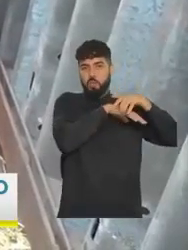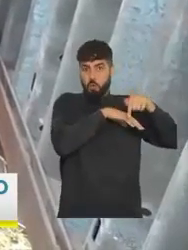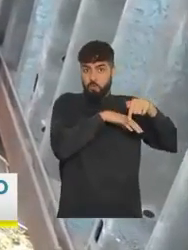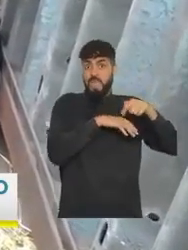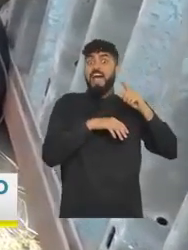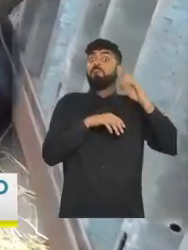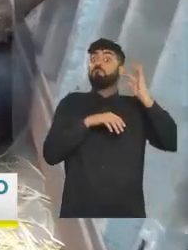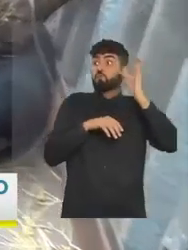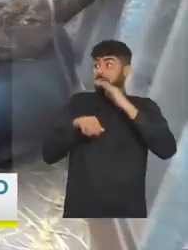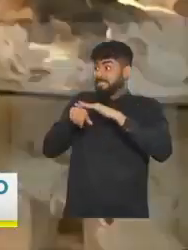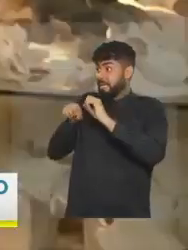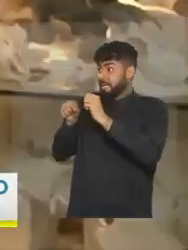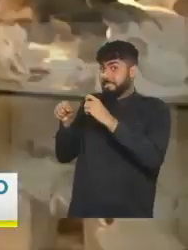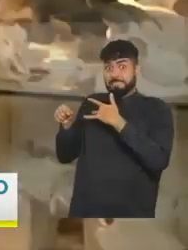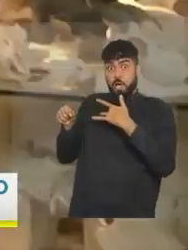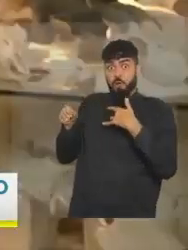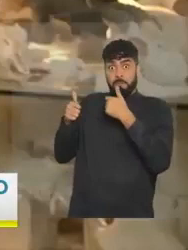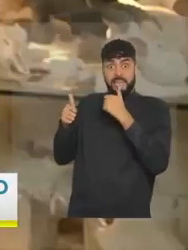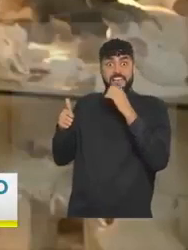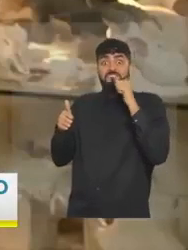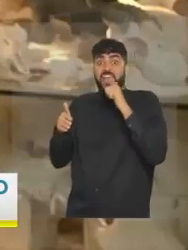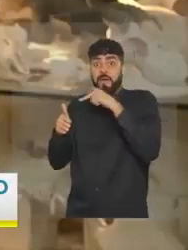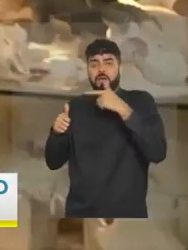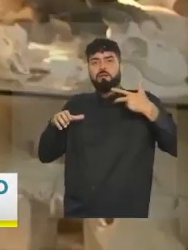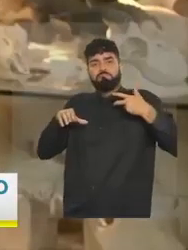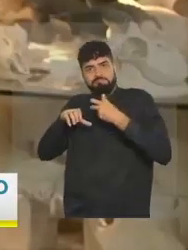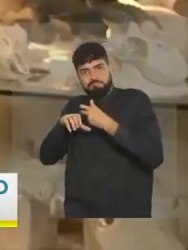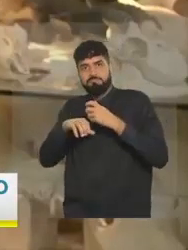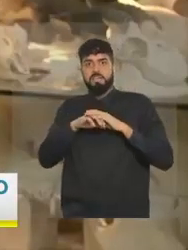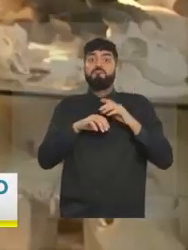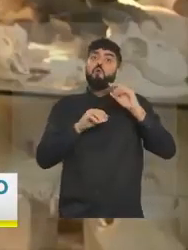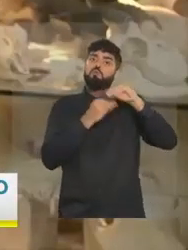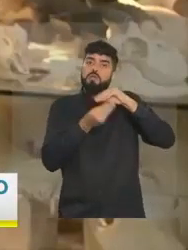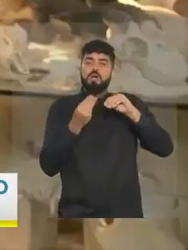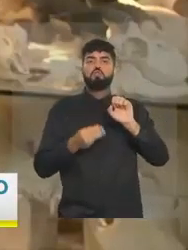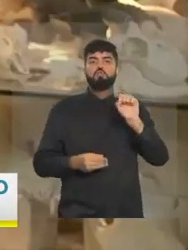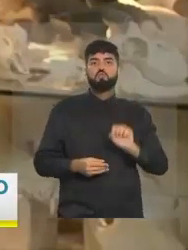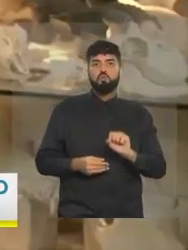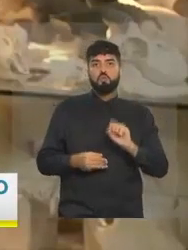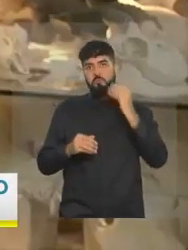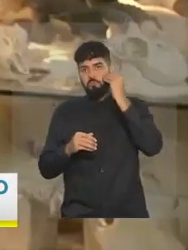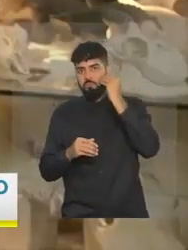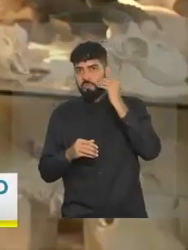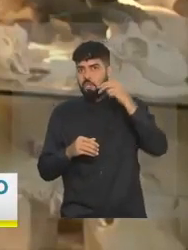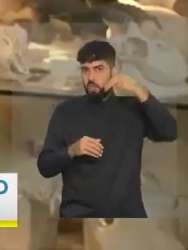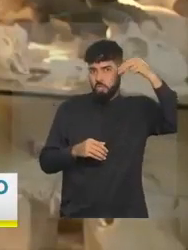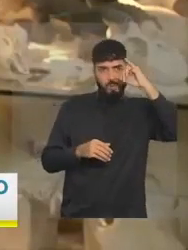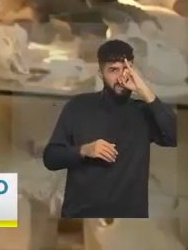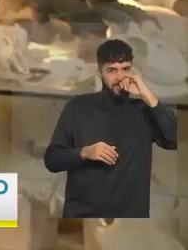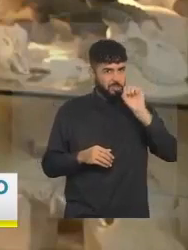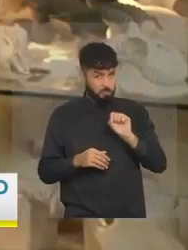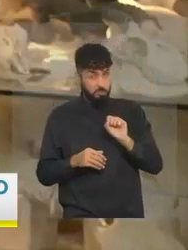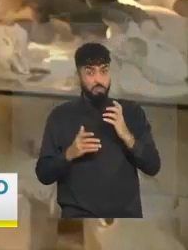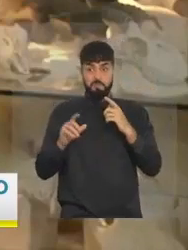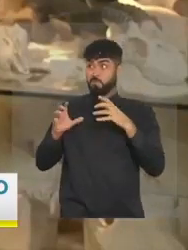usar rinocerontes-brancos do Sul o chefe de reprodução do Instituto leibniz de Pesquisa em vida selvagem diz que eles